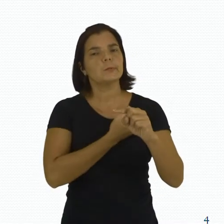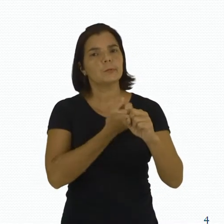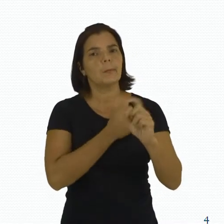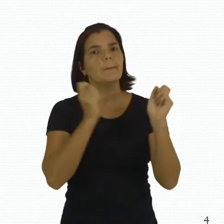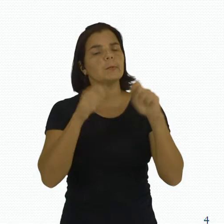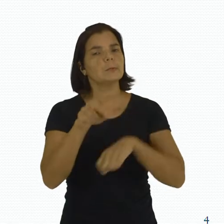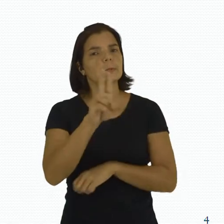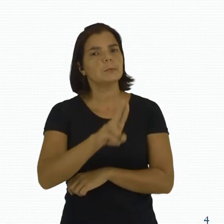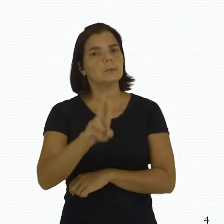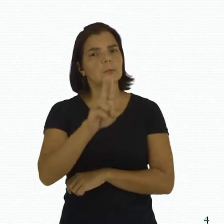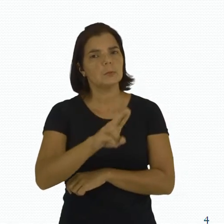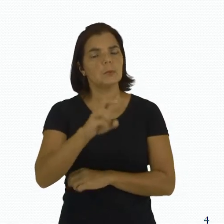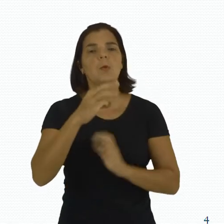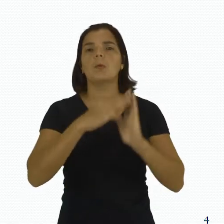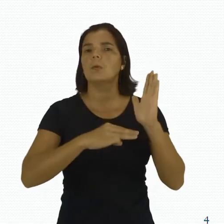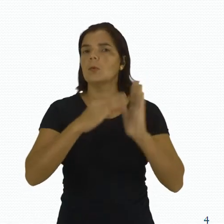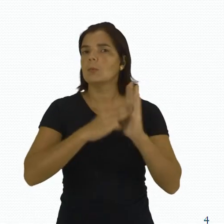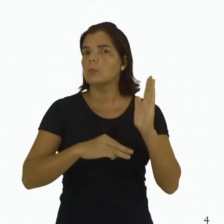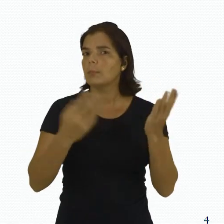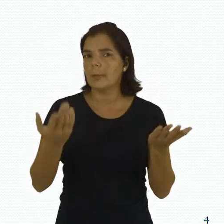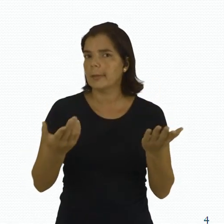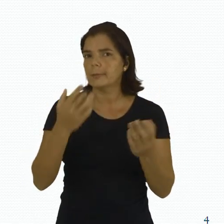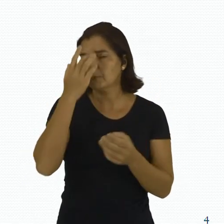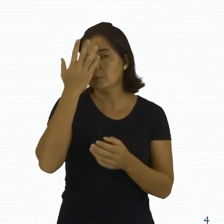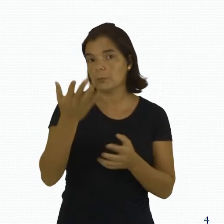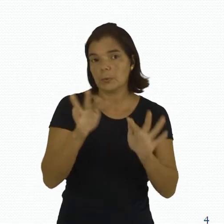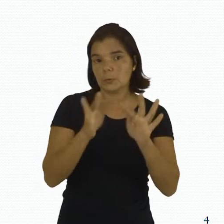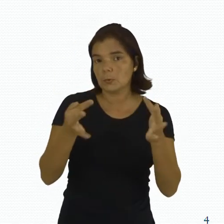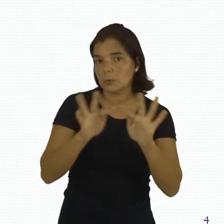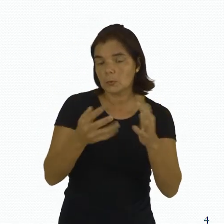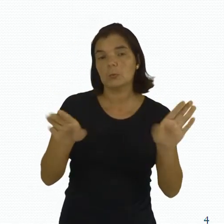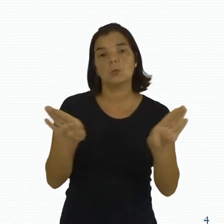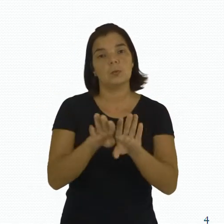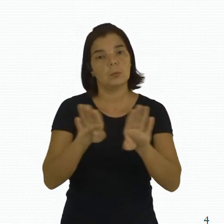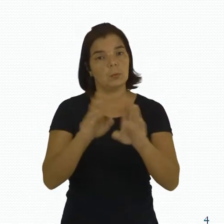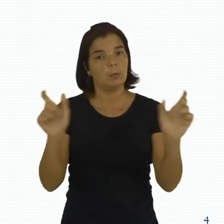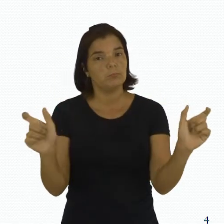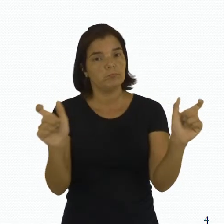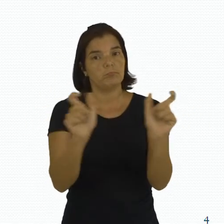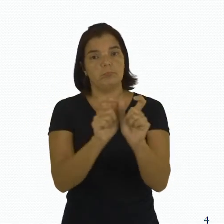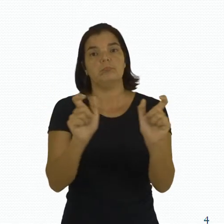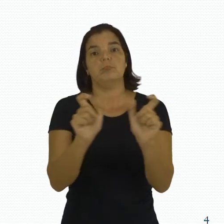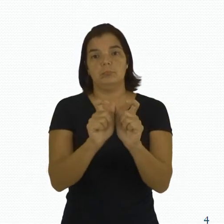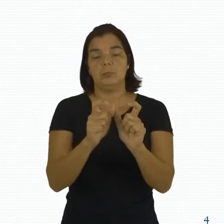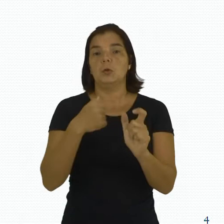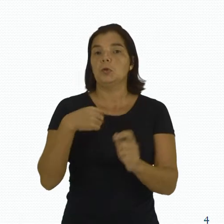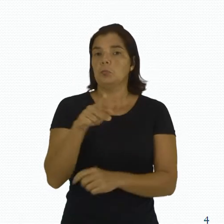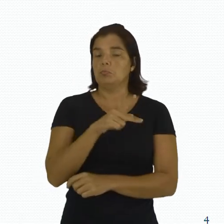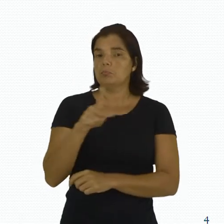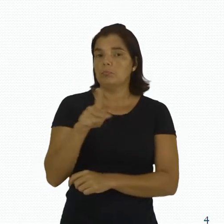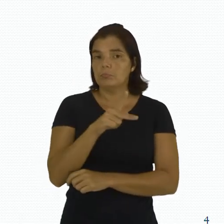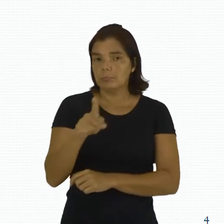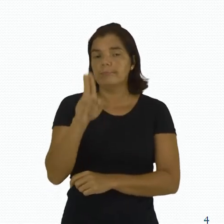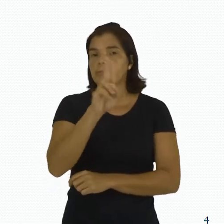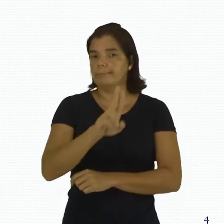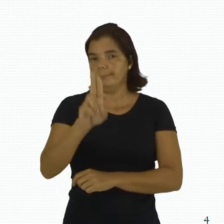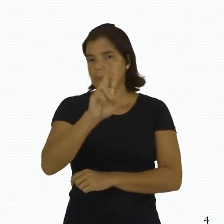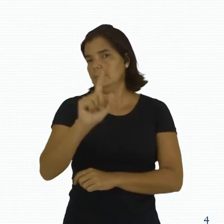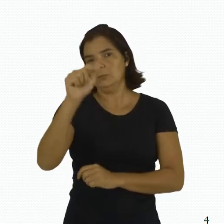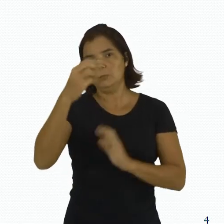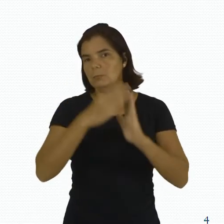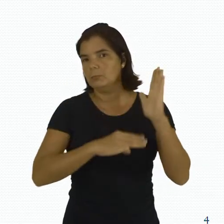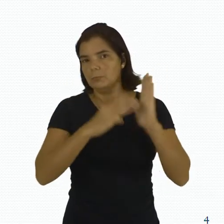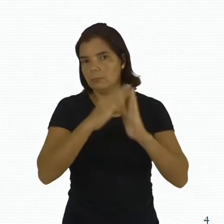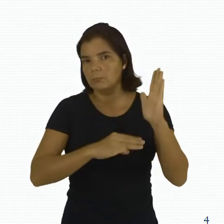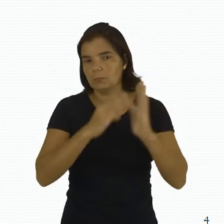periódica, podemos utilizar um método prático tanto para a dízima simples quanto para a composta. Talvez aqui o seu professor pode ter usado um outro método,